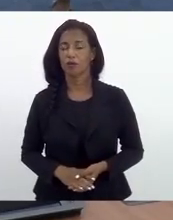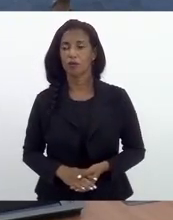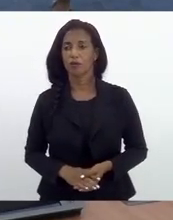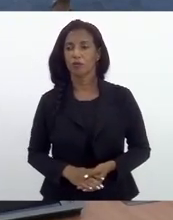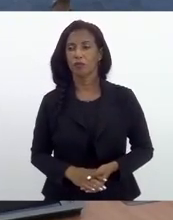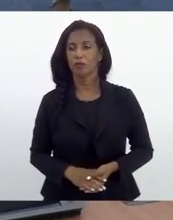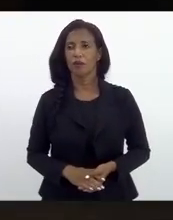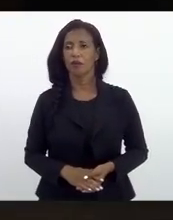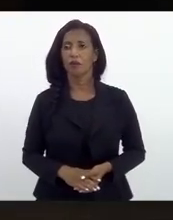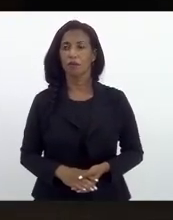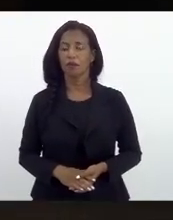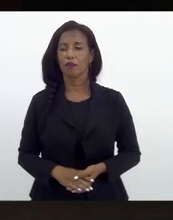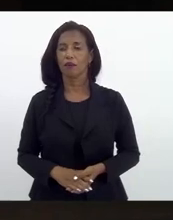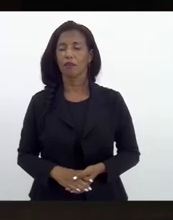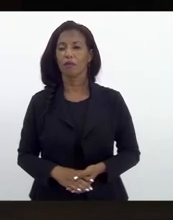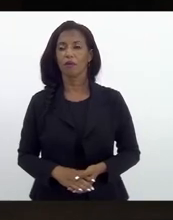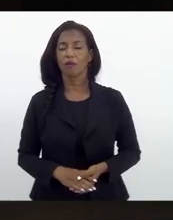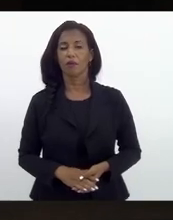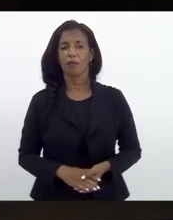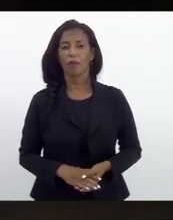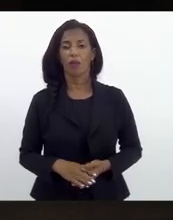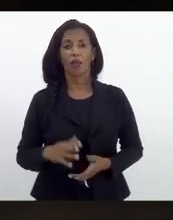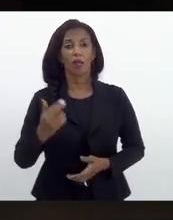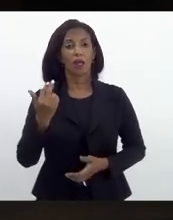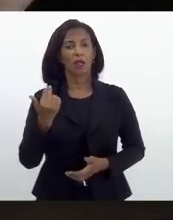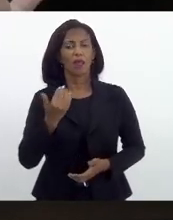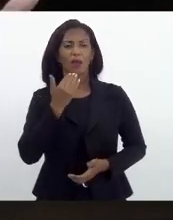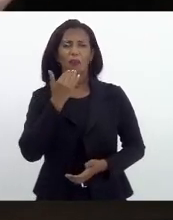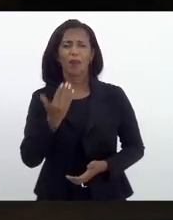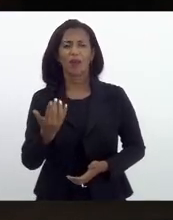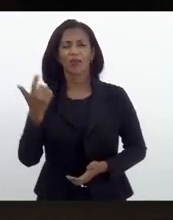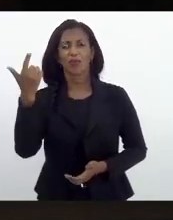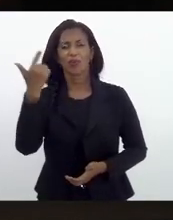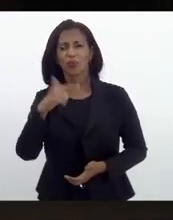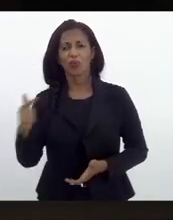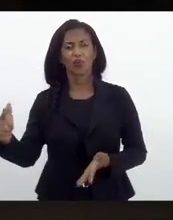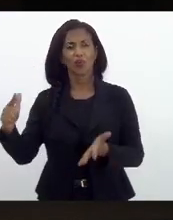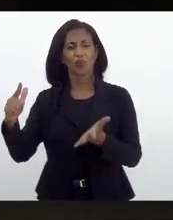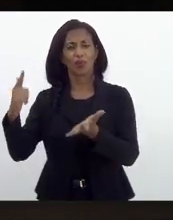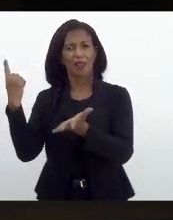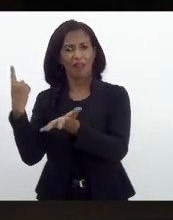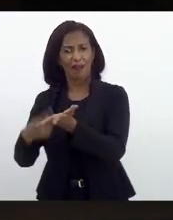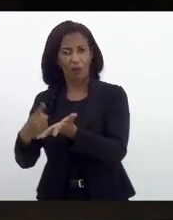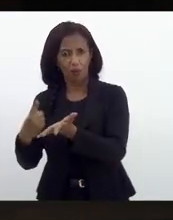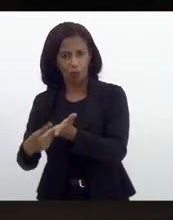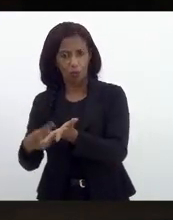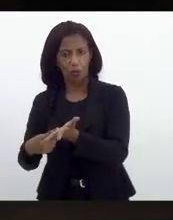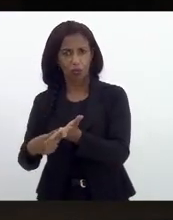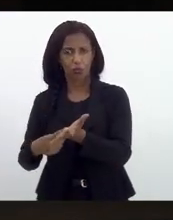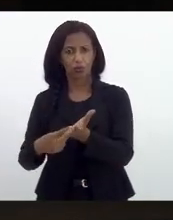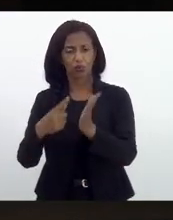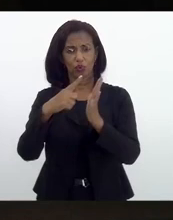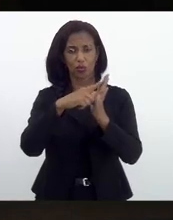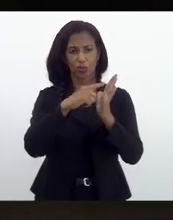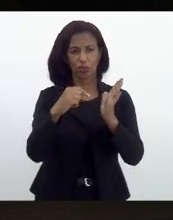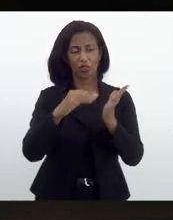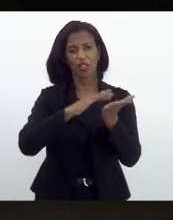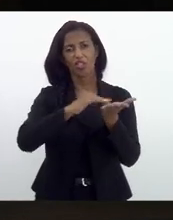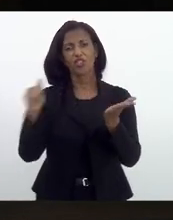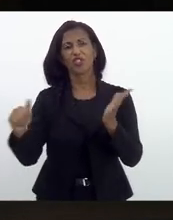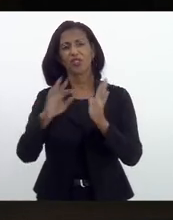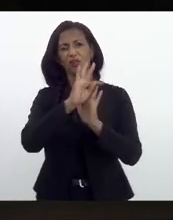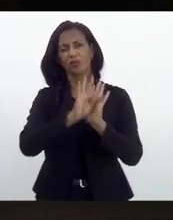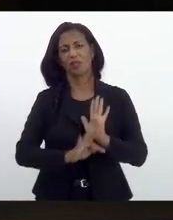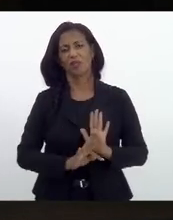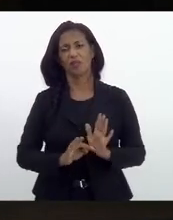só eu queria ponderar assim o que não tiver acordo e tiver destaque sai do texto para o